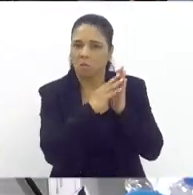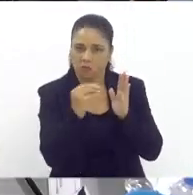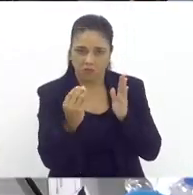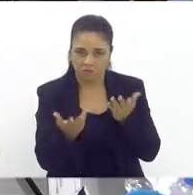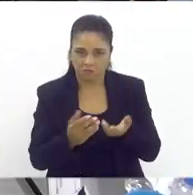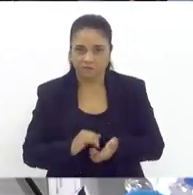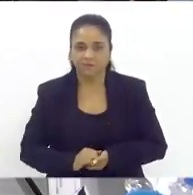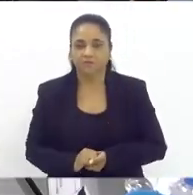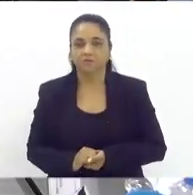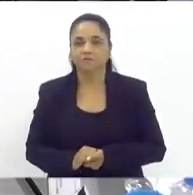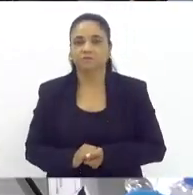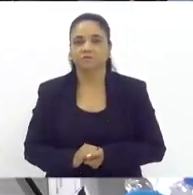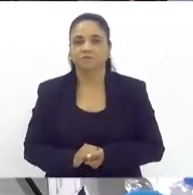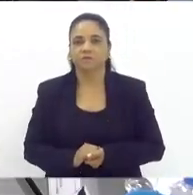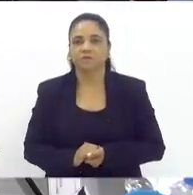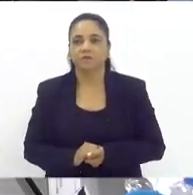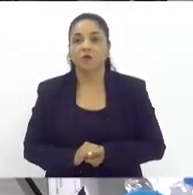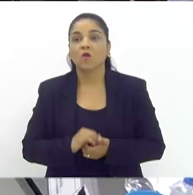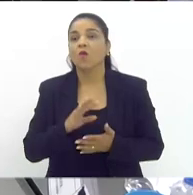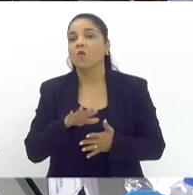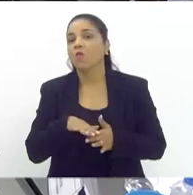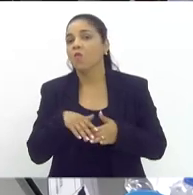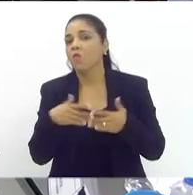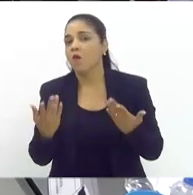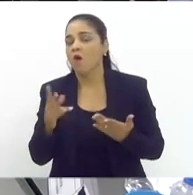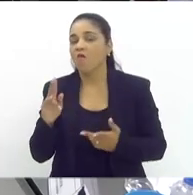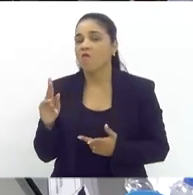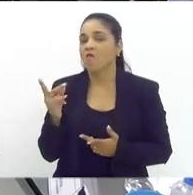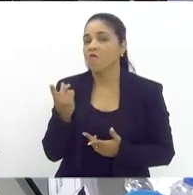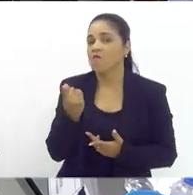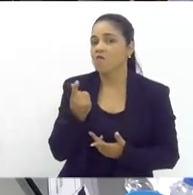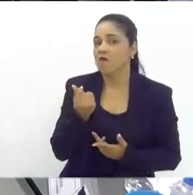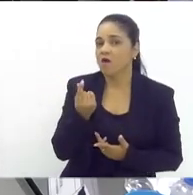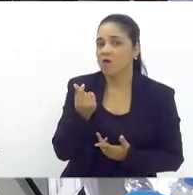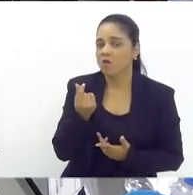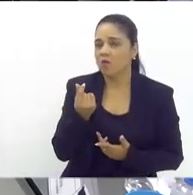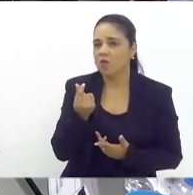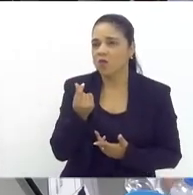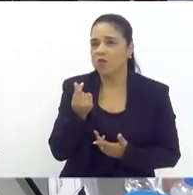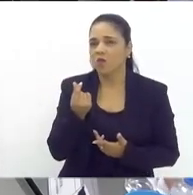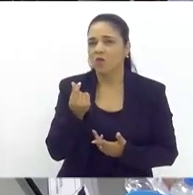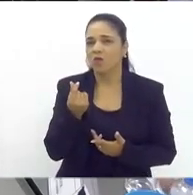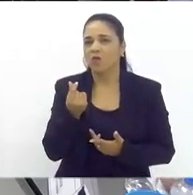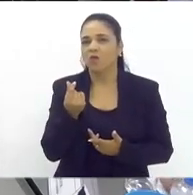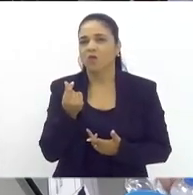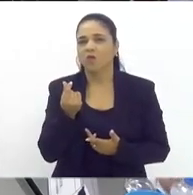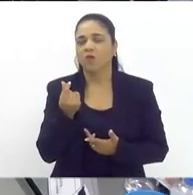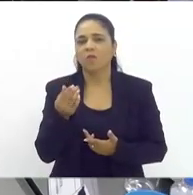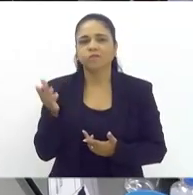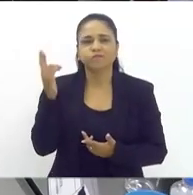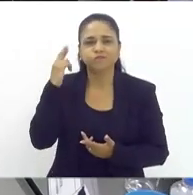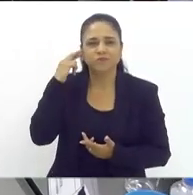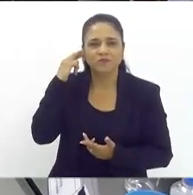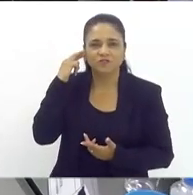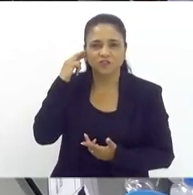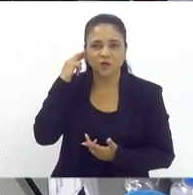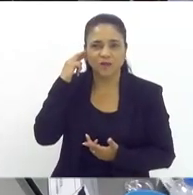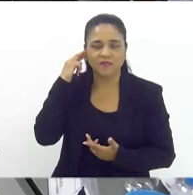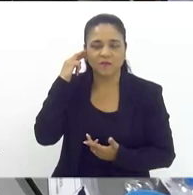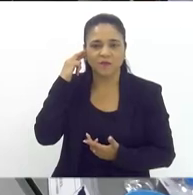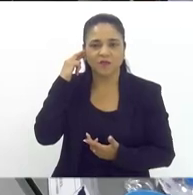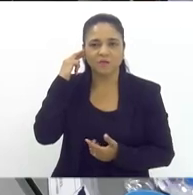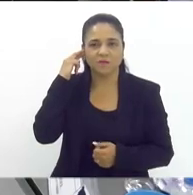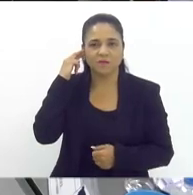esse pedágio Qual foi o valor dele real porque eles alegam que eles fazem essa promoção né